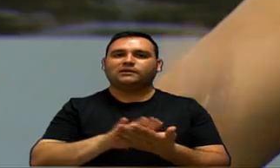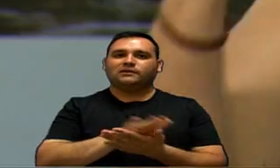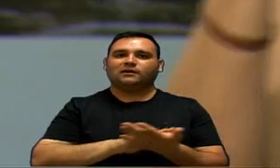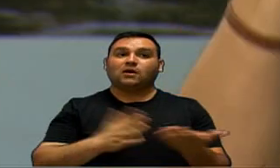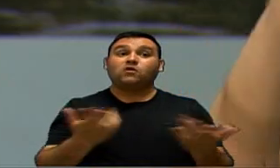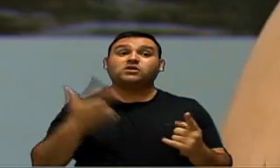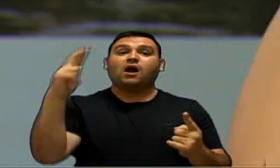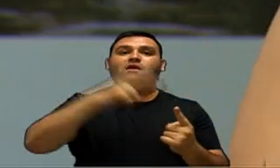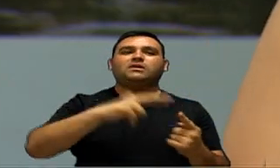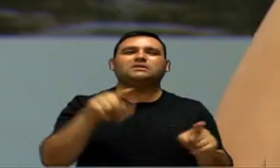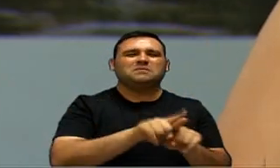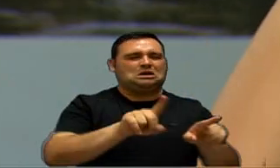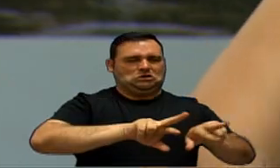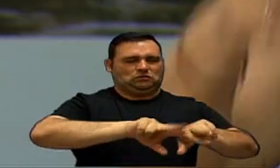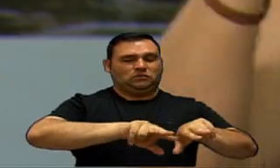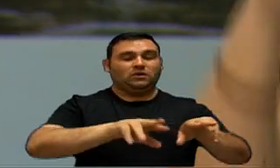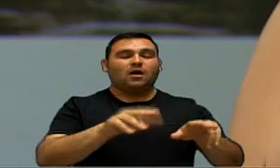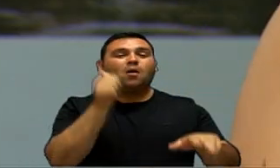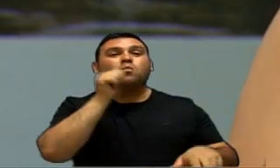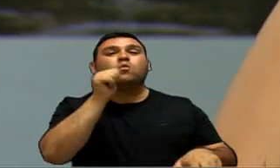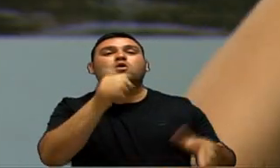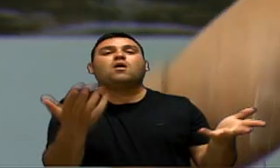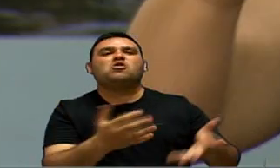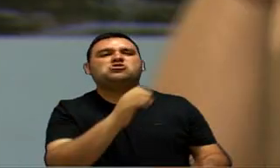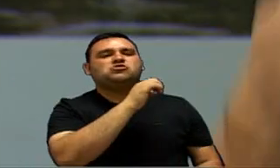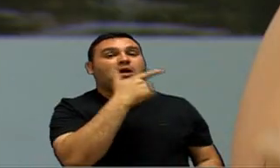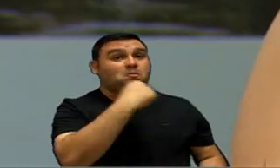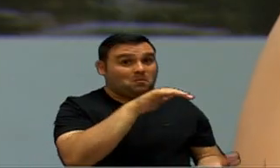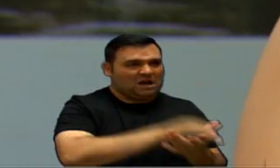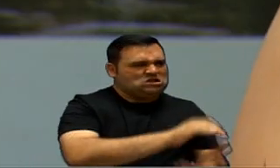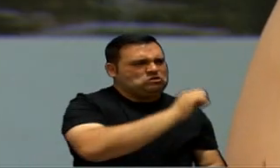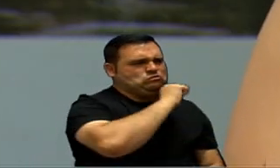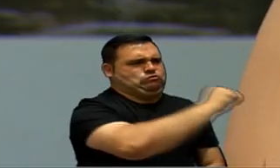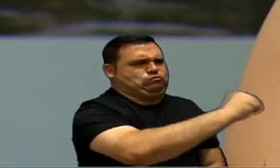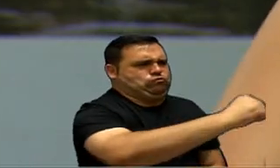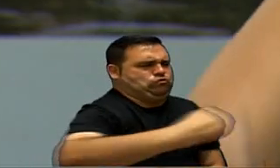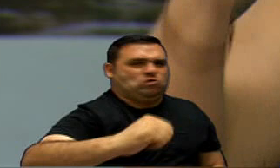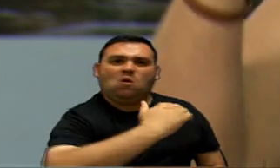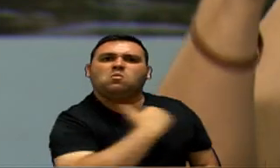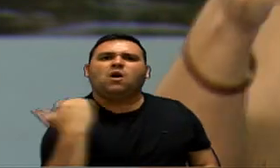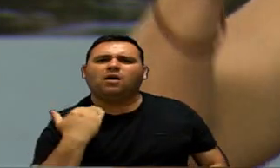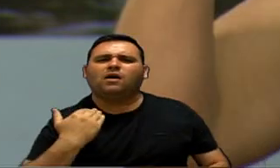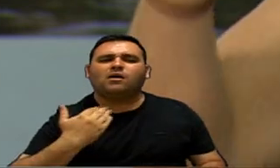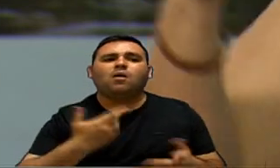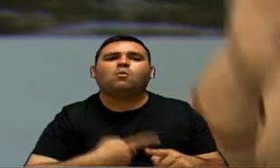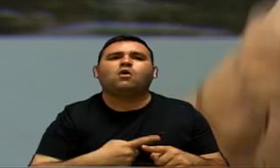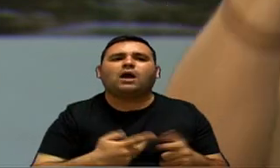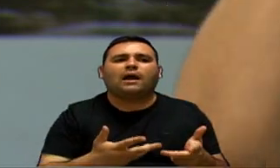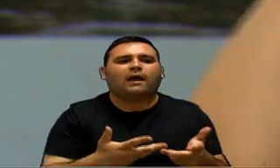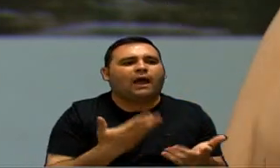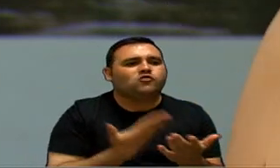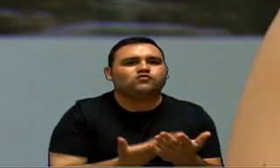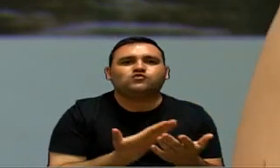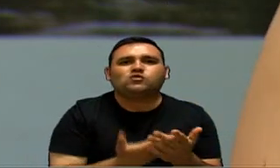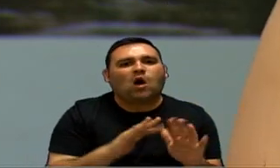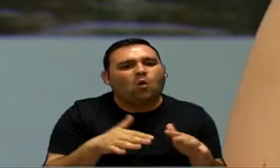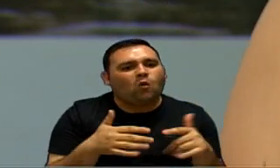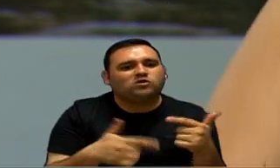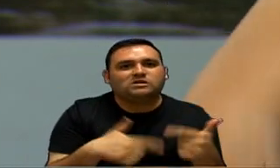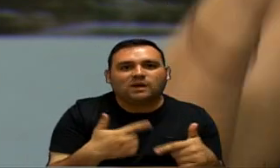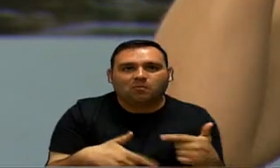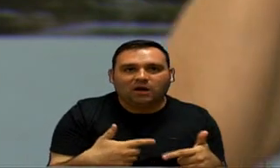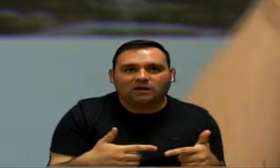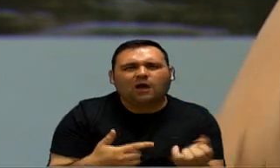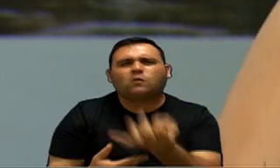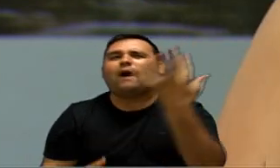referência hoje, quantas mulheres hoje não são assassinadas pelos seus maridos porque elas desejam estudar ou trabalhar?